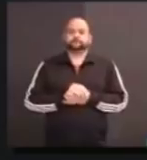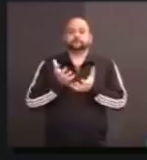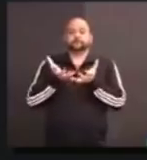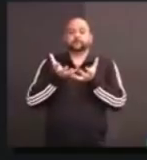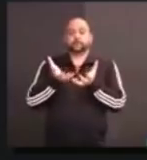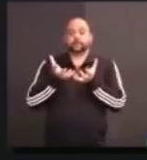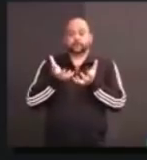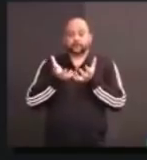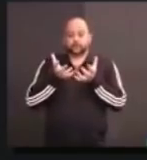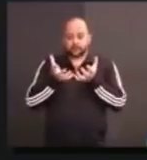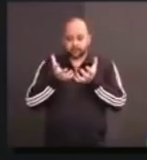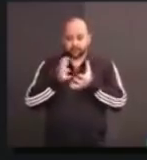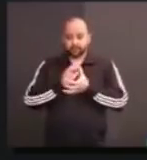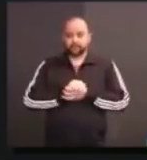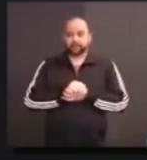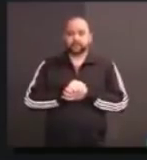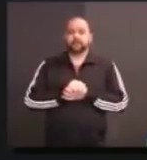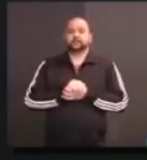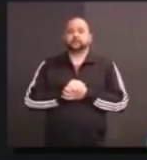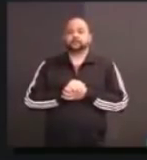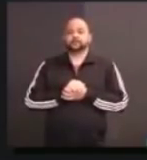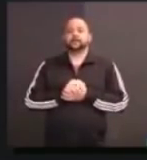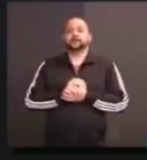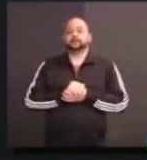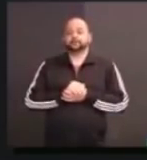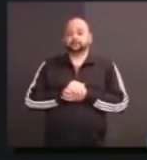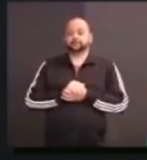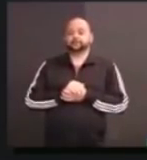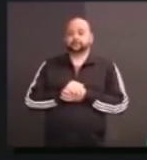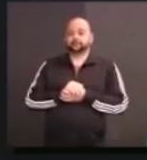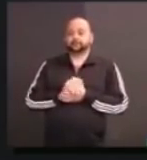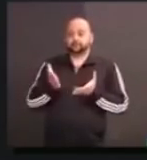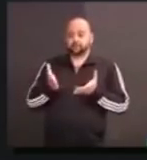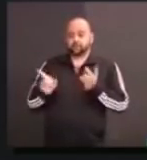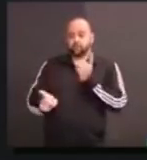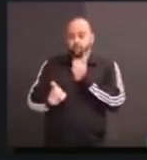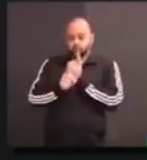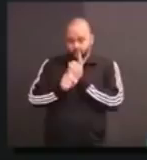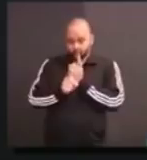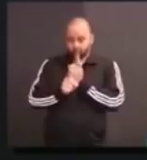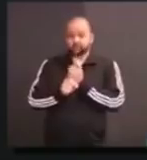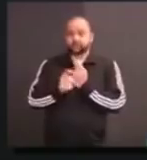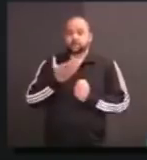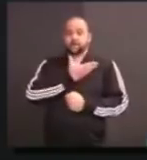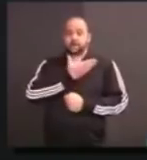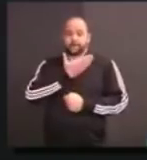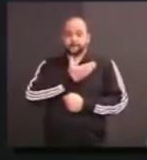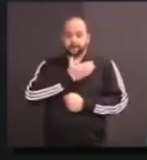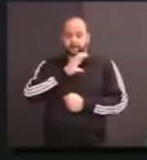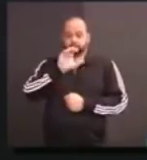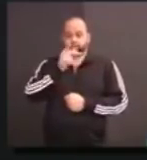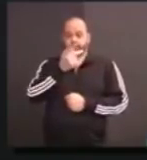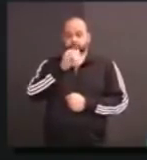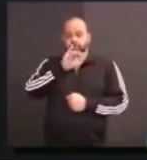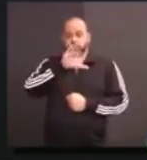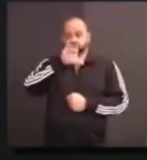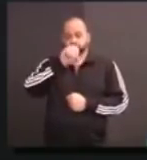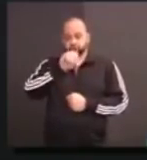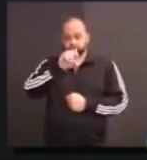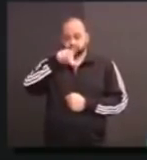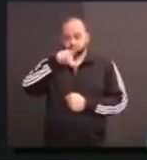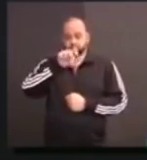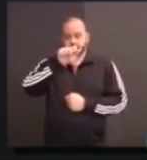Queremos, em nome do encontro dos amigos de Chico Xavier e sua obra,